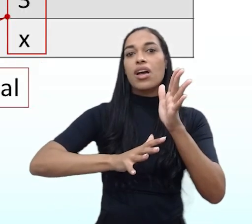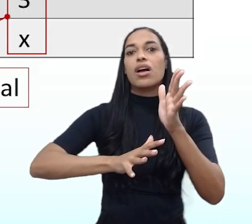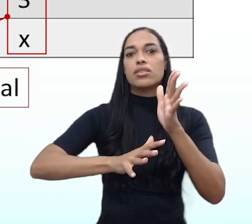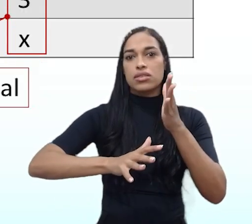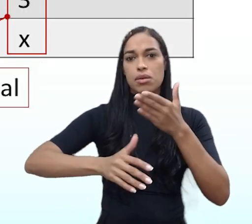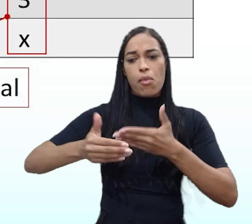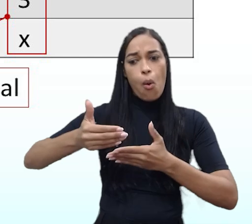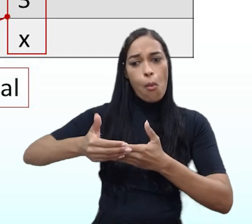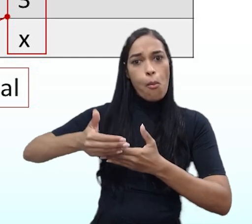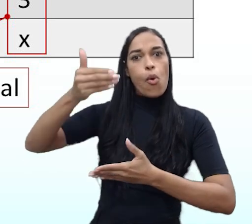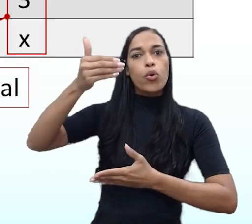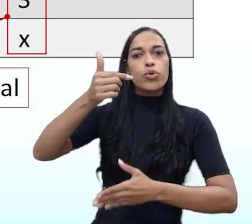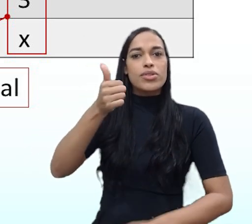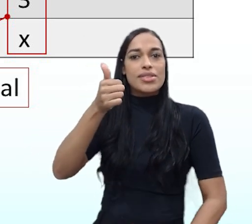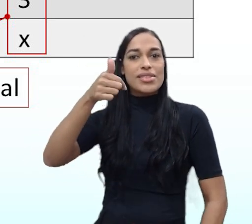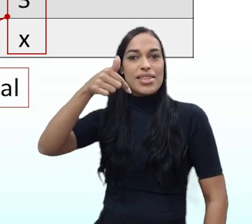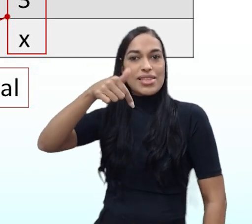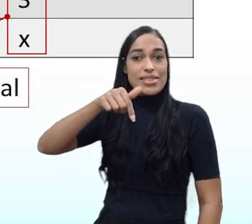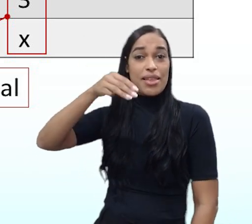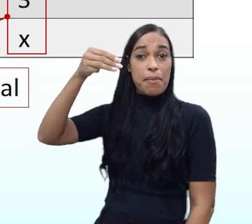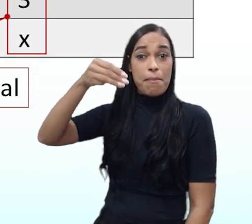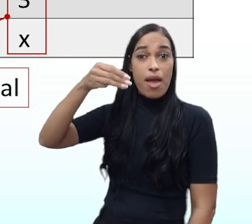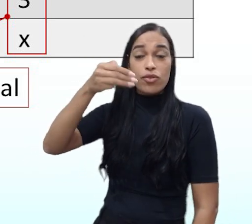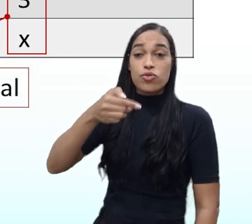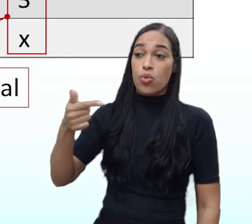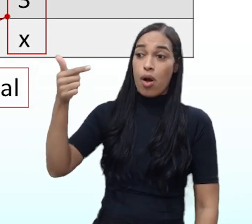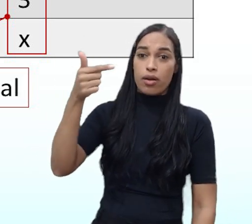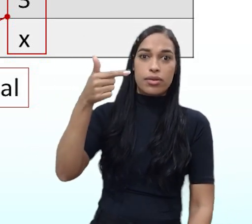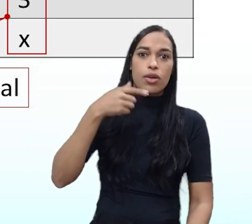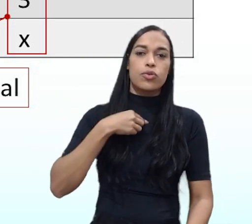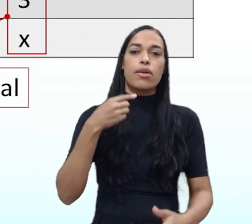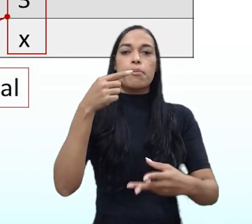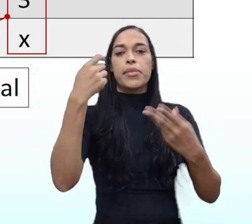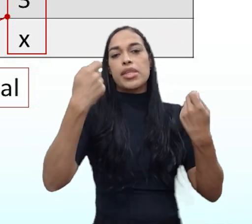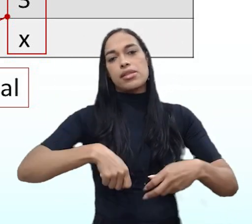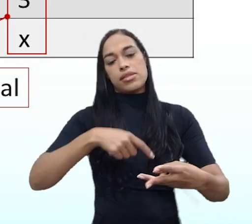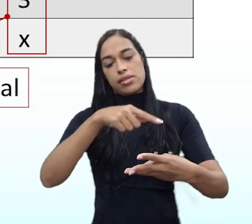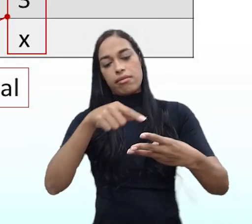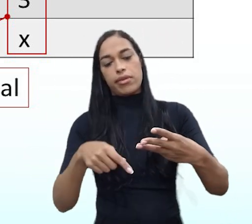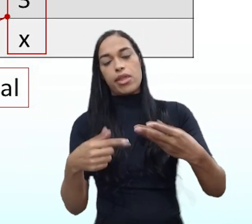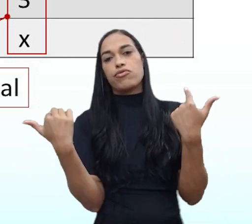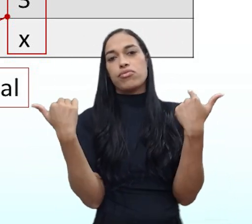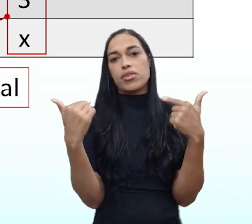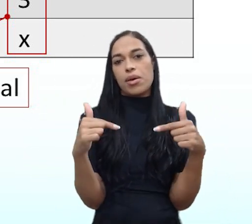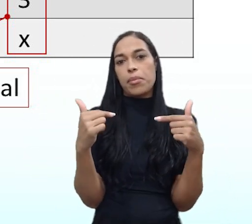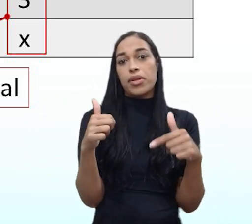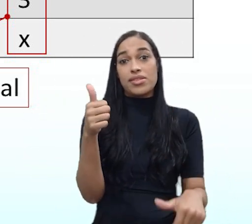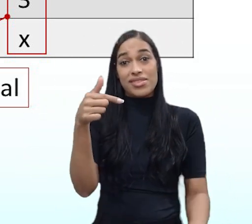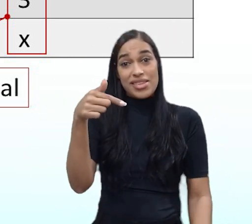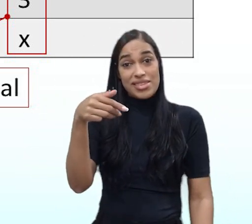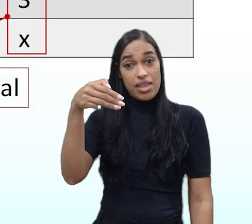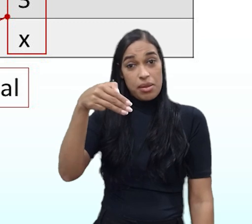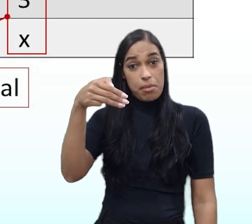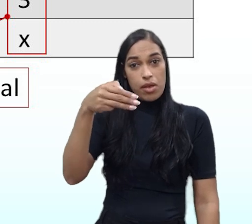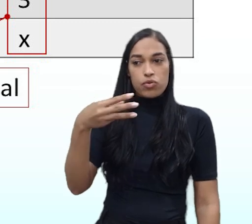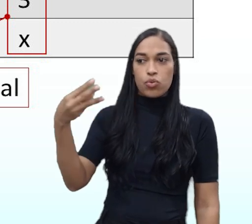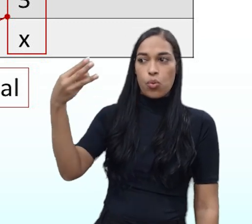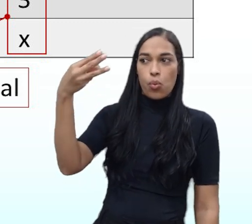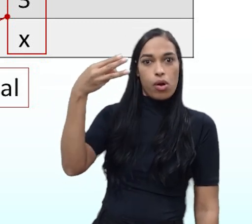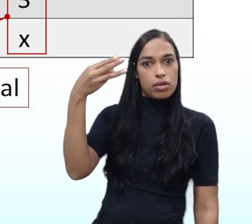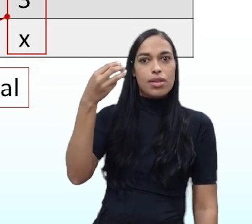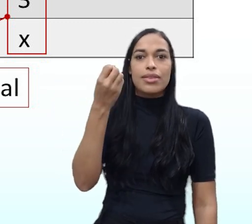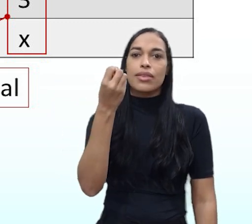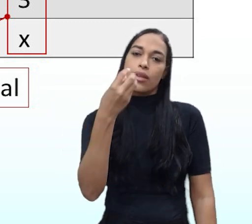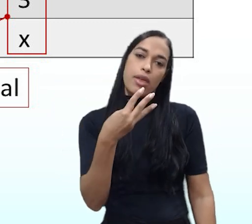atividade para construir um muro. De 17 metros quadrados são necessários 3 trabalhadores. Faz a relação, 17 metros